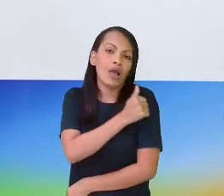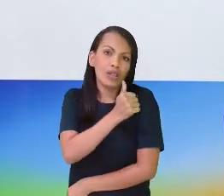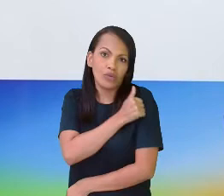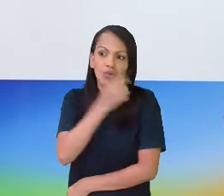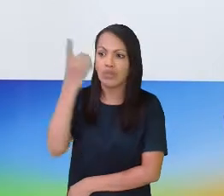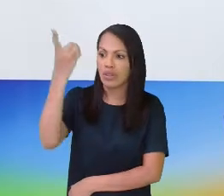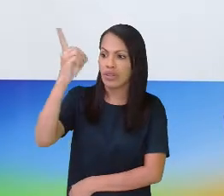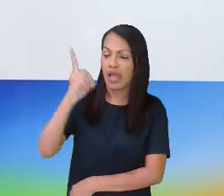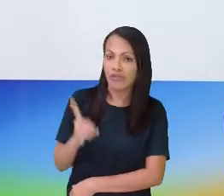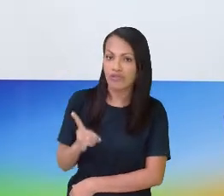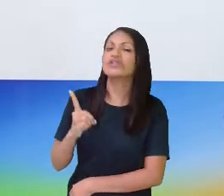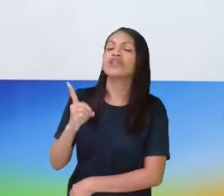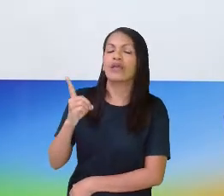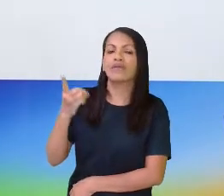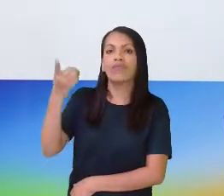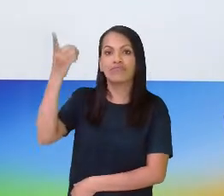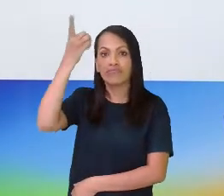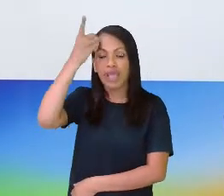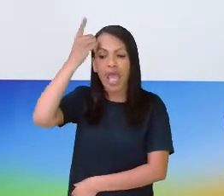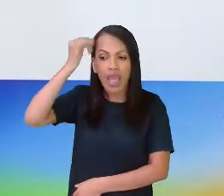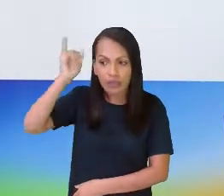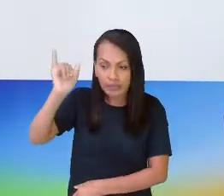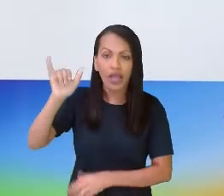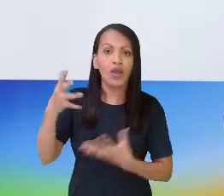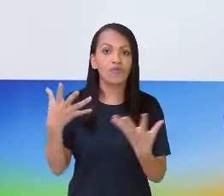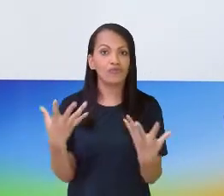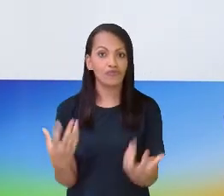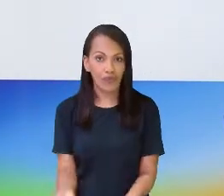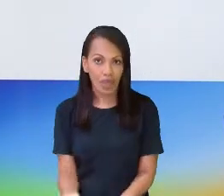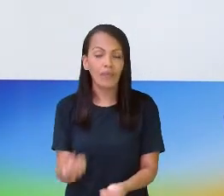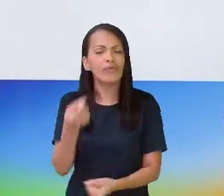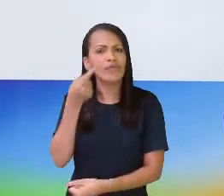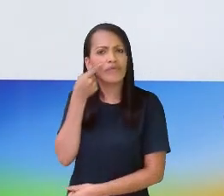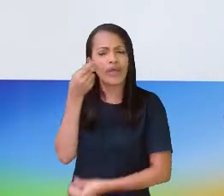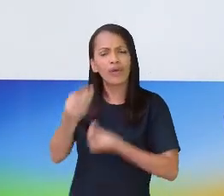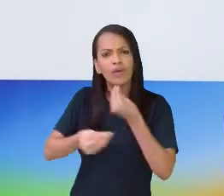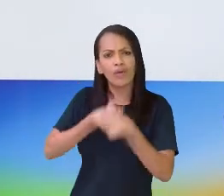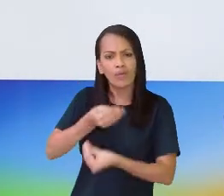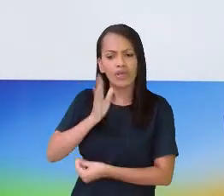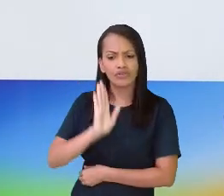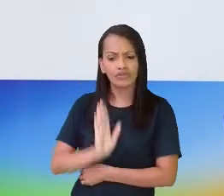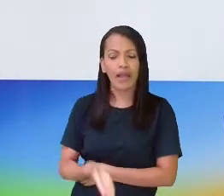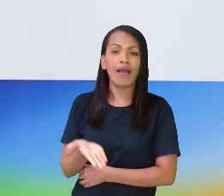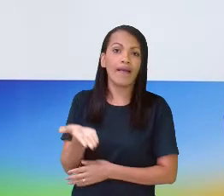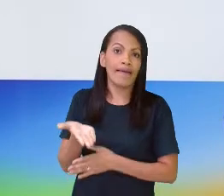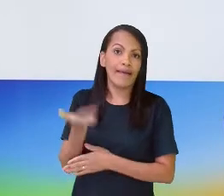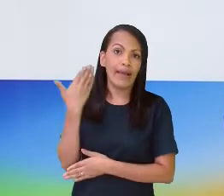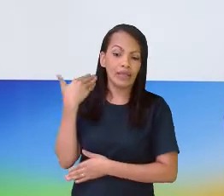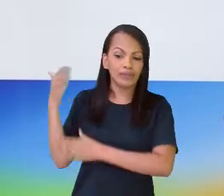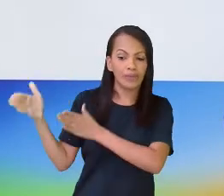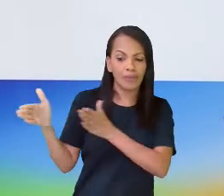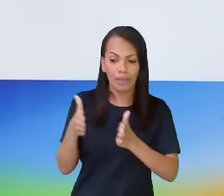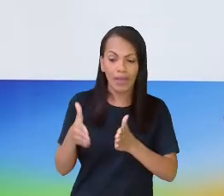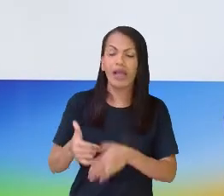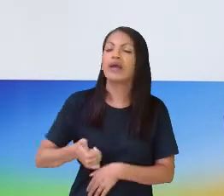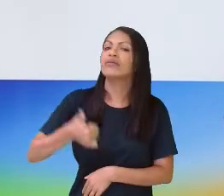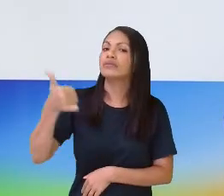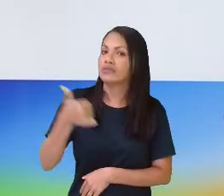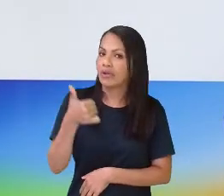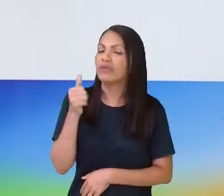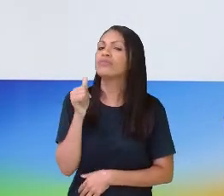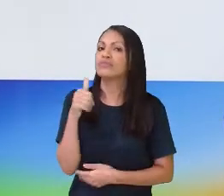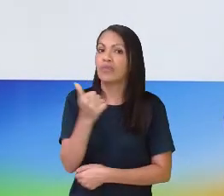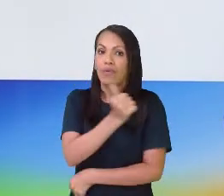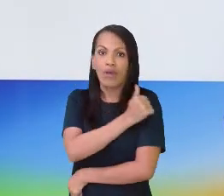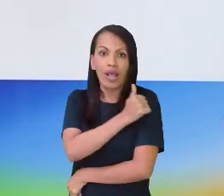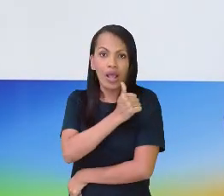Então, a gente vai voltar um pouquinho, né, para rever o que a gente já falou antes no primeiro semestre sobre o estudante